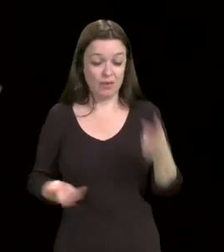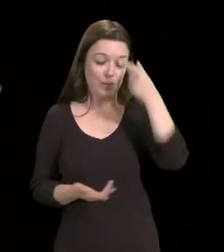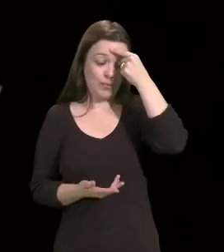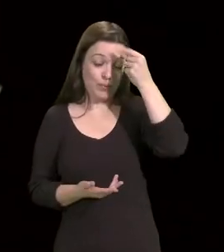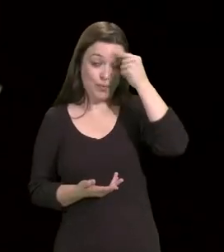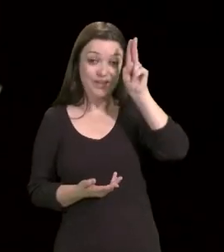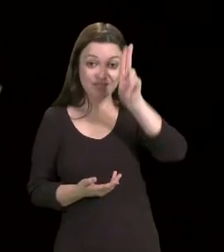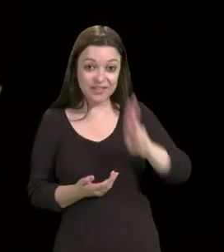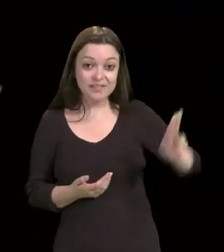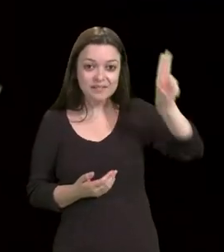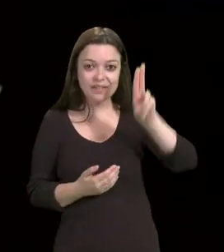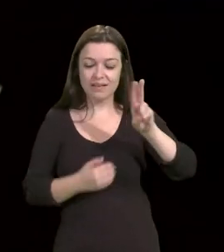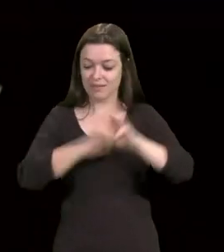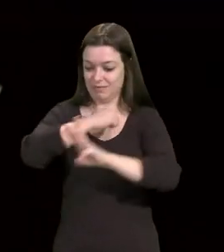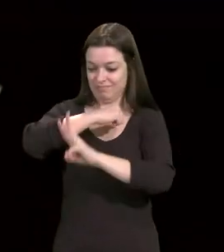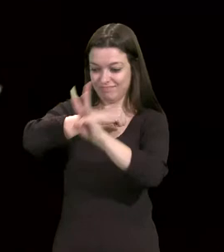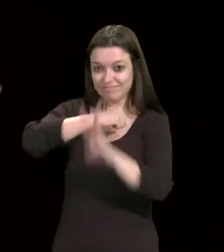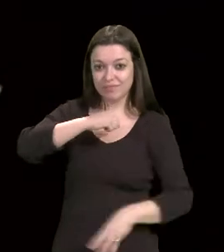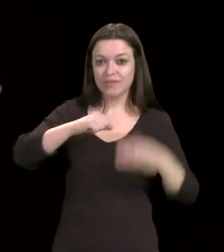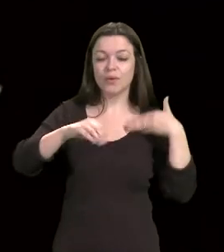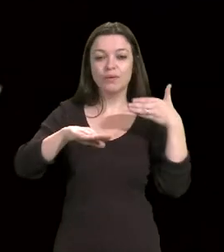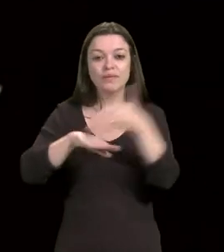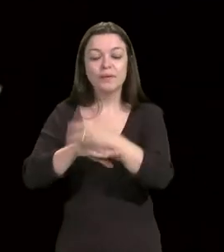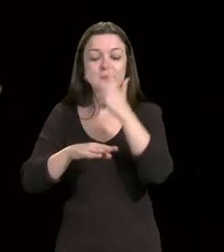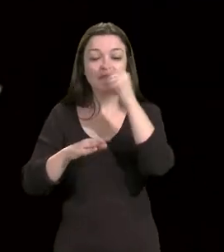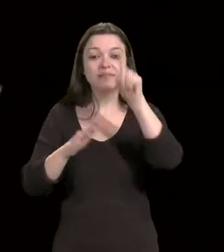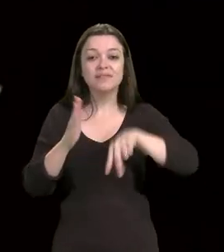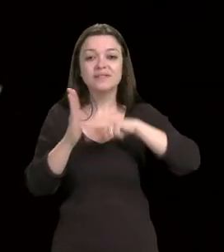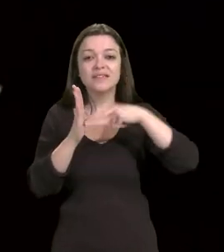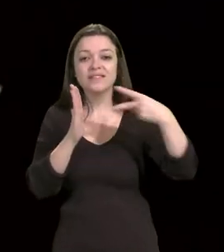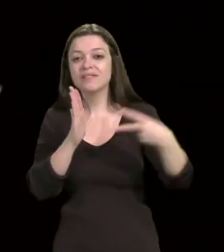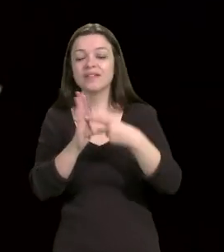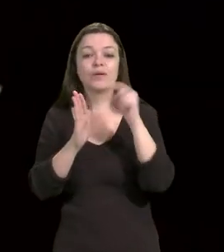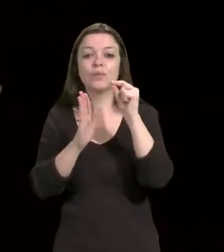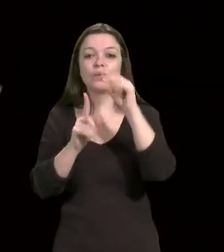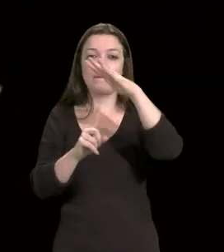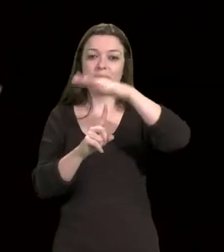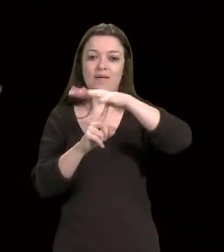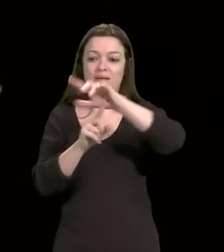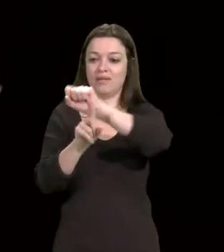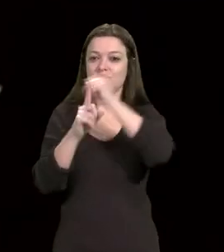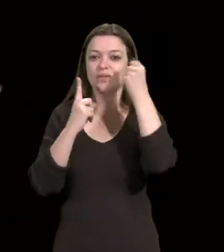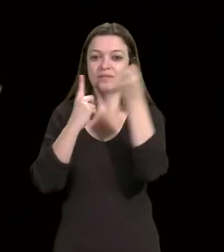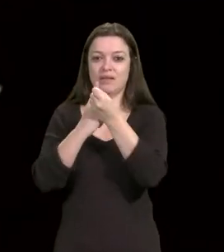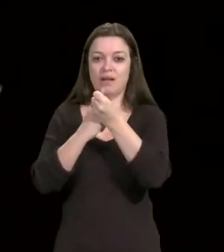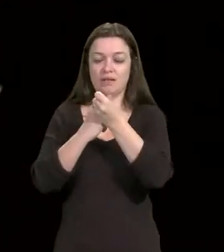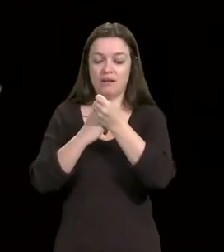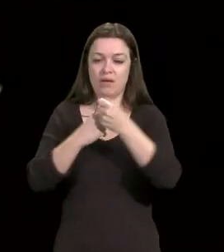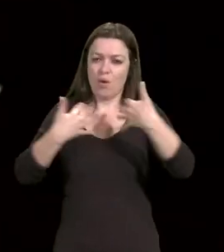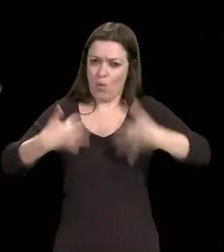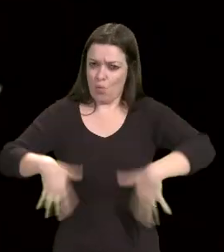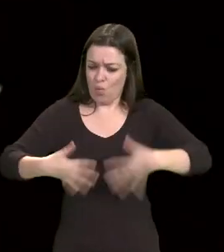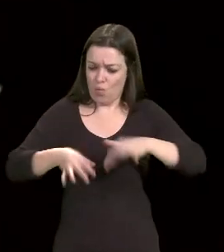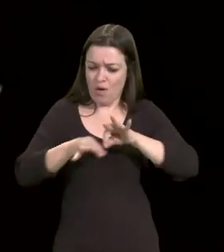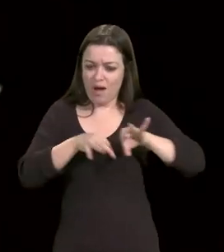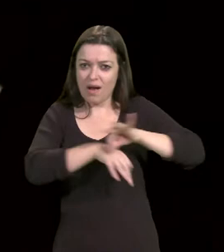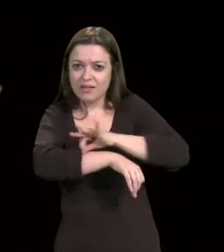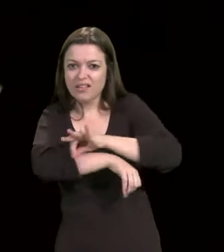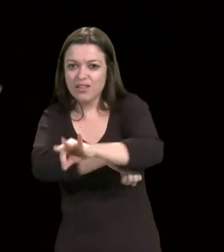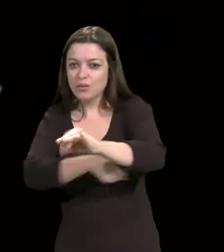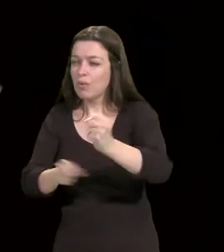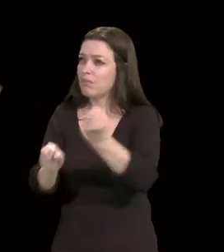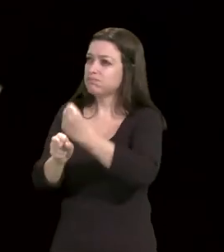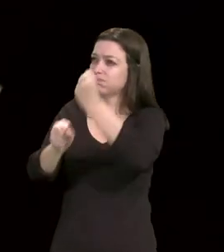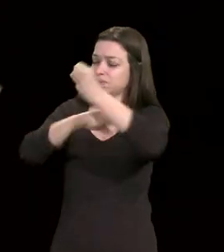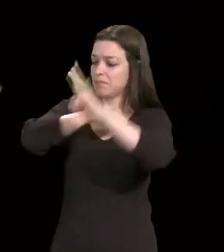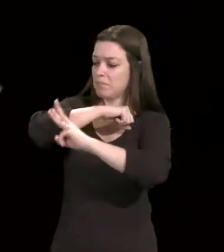chamar de casa, é um símbolo da sociedade paranaense, não tanto pela arquitetura monumental do prédio histórico, mas pela